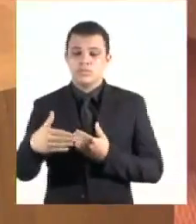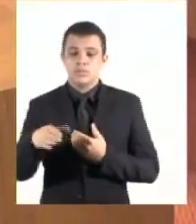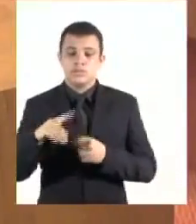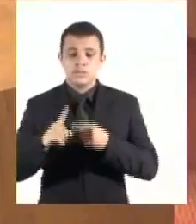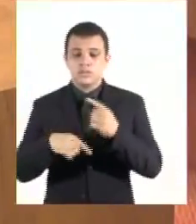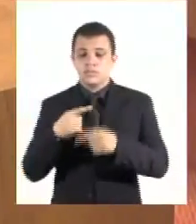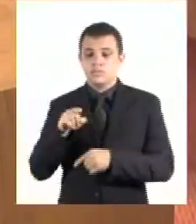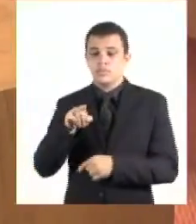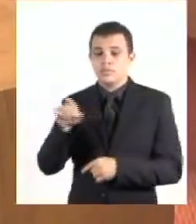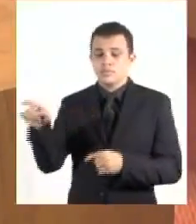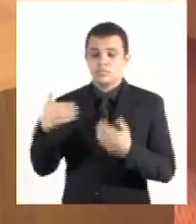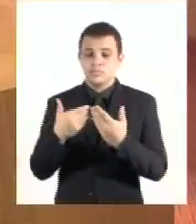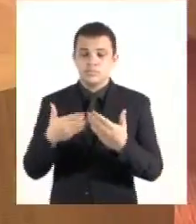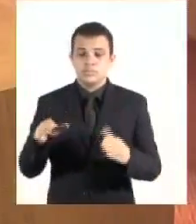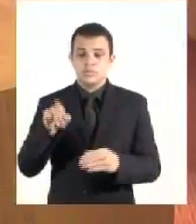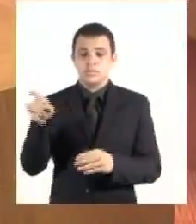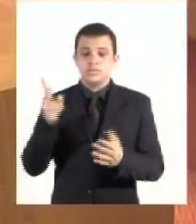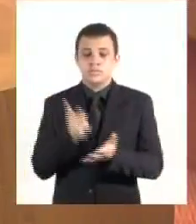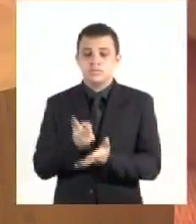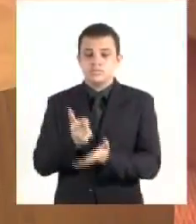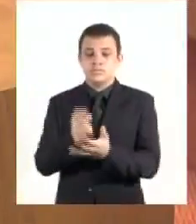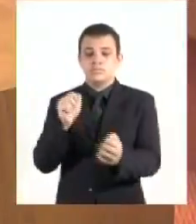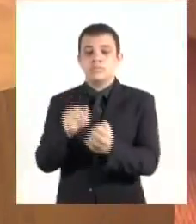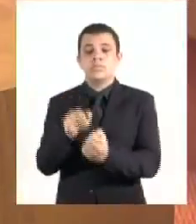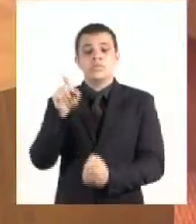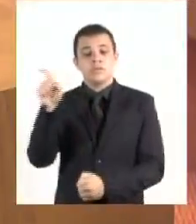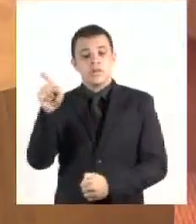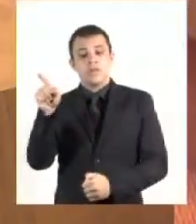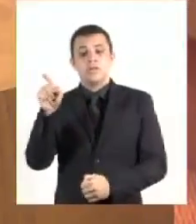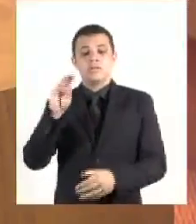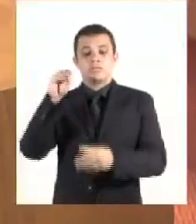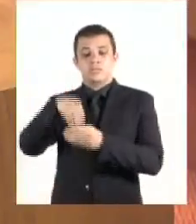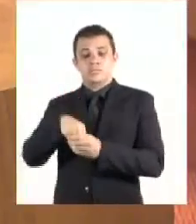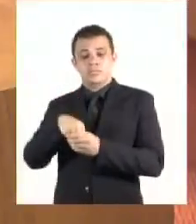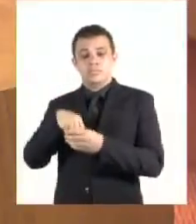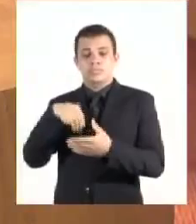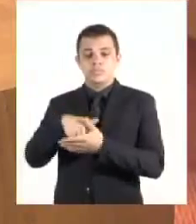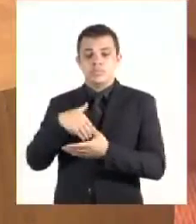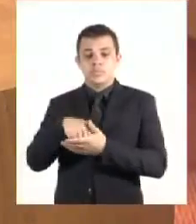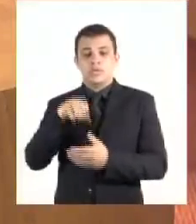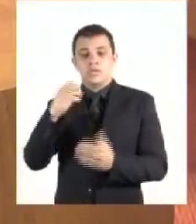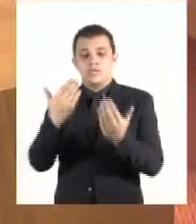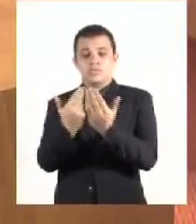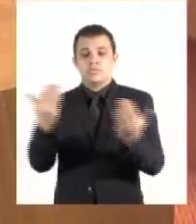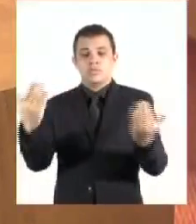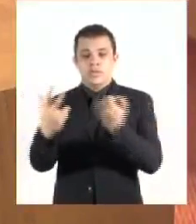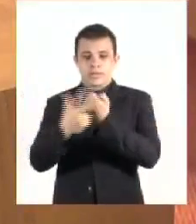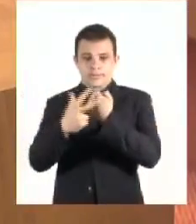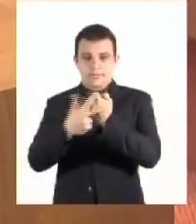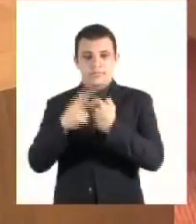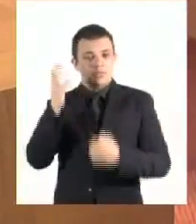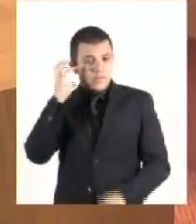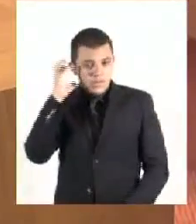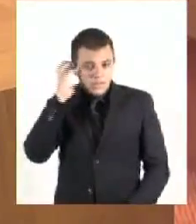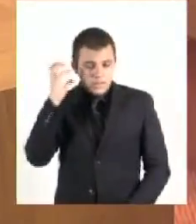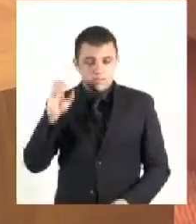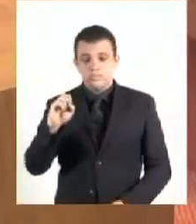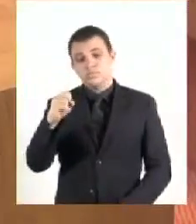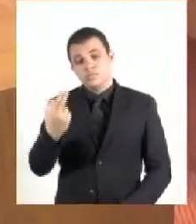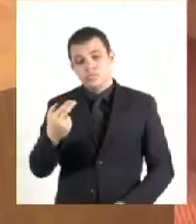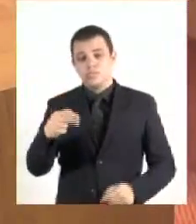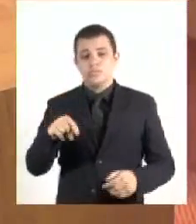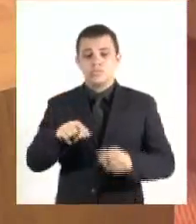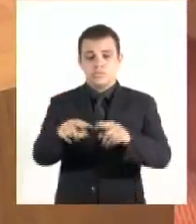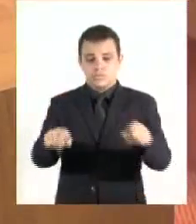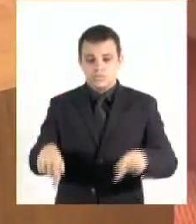ali, naquelas dependências, ou no campo, entrevistando jogadores, ou nas cabines de rádio. E ainda